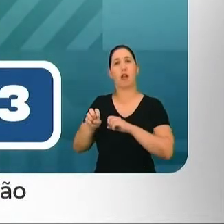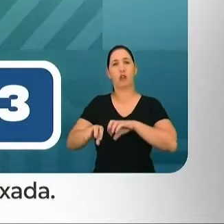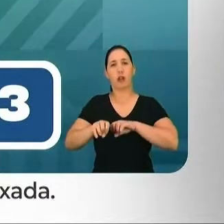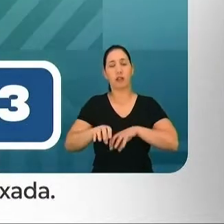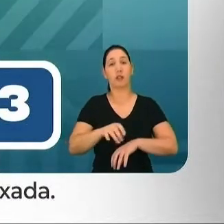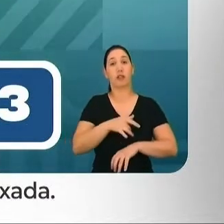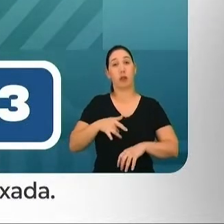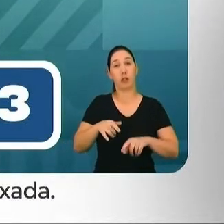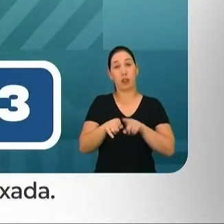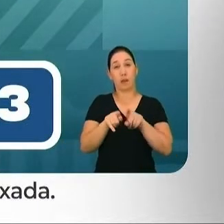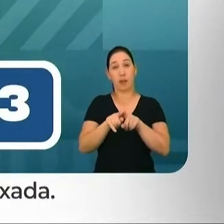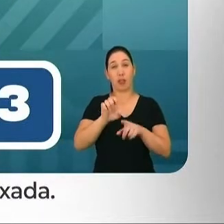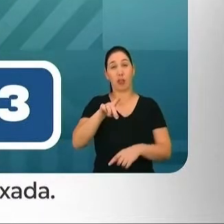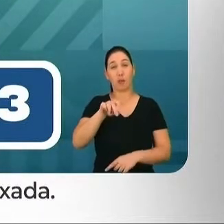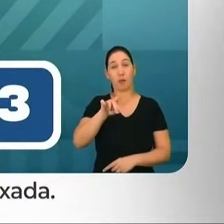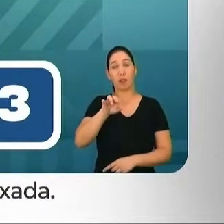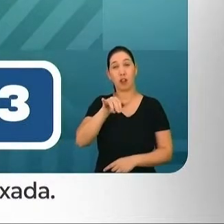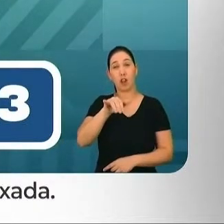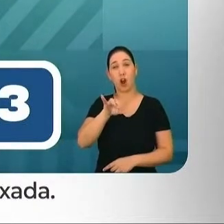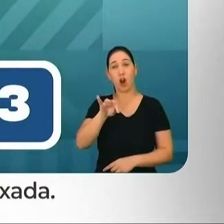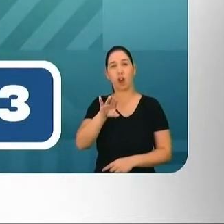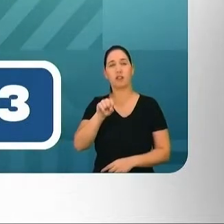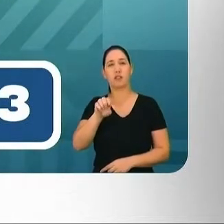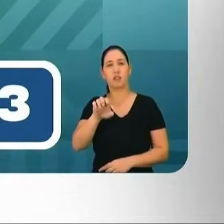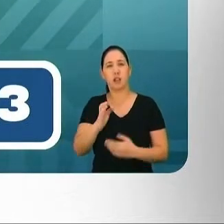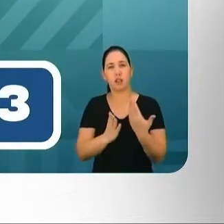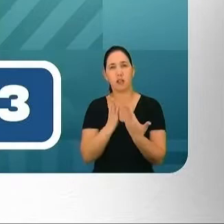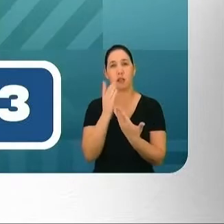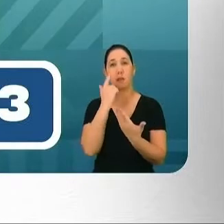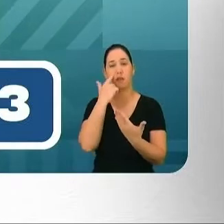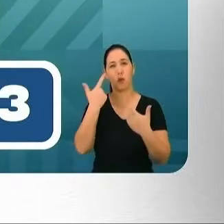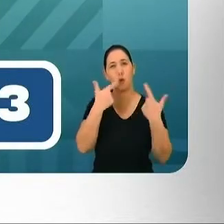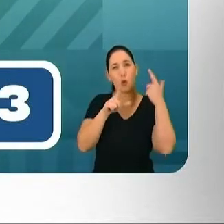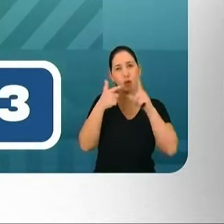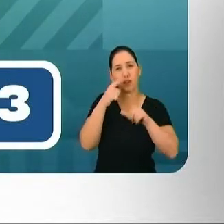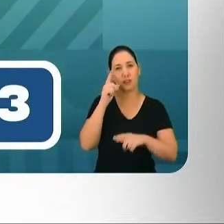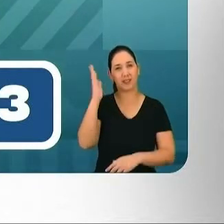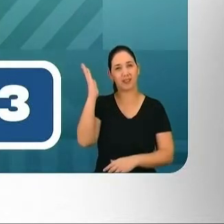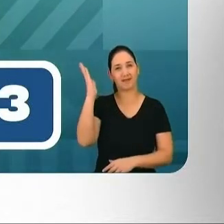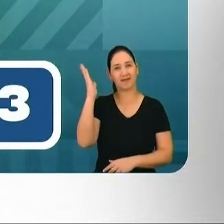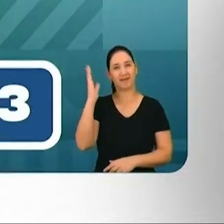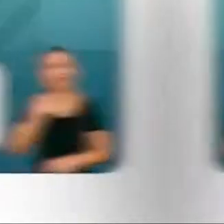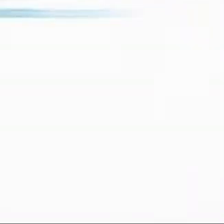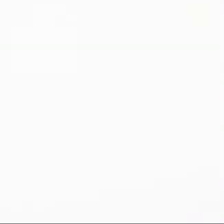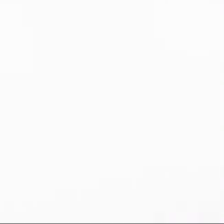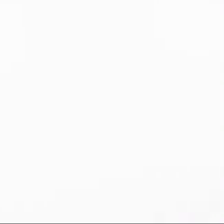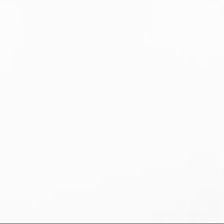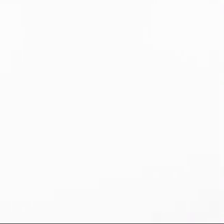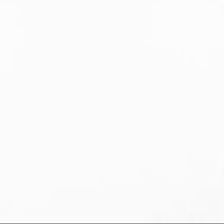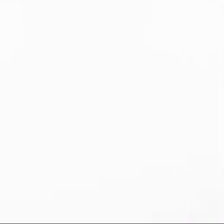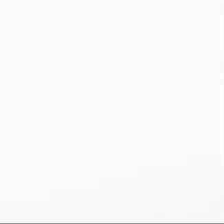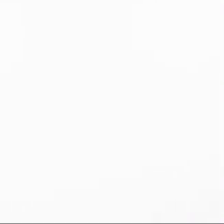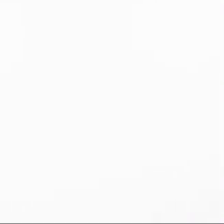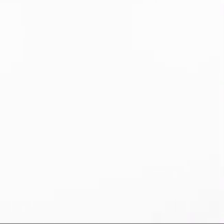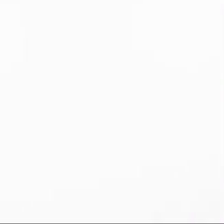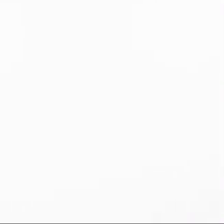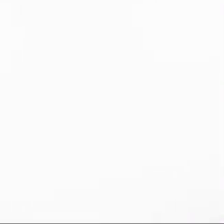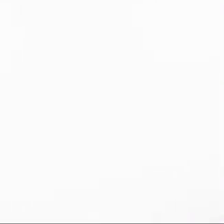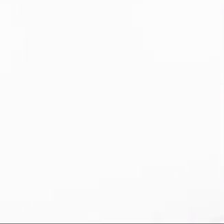a criação do Centro de Endometriose pelo SUS na Baixada. Por mais conquistas, 11123.